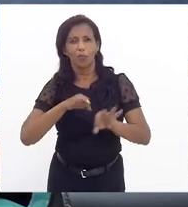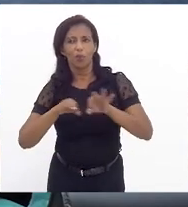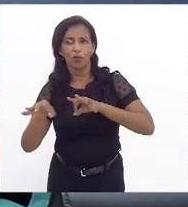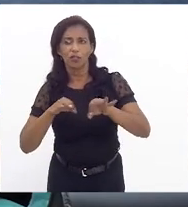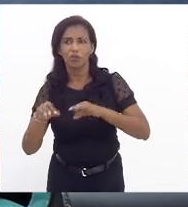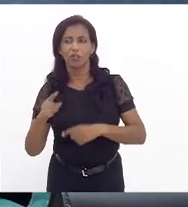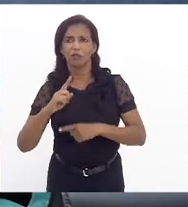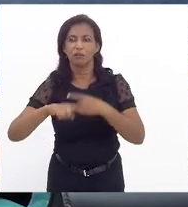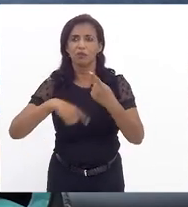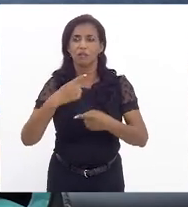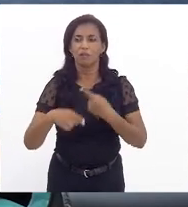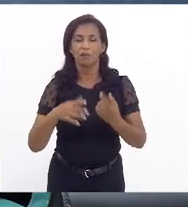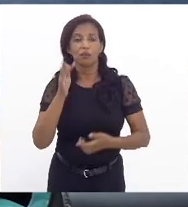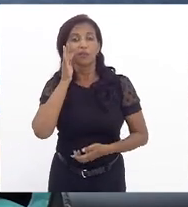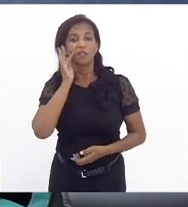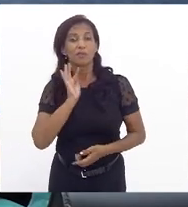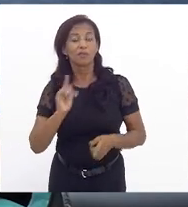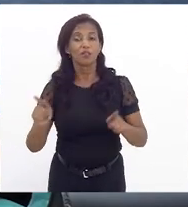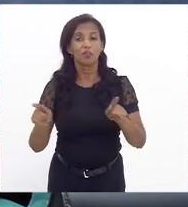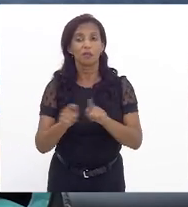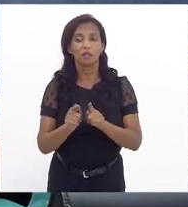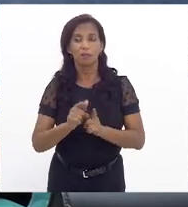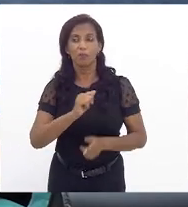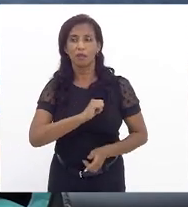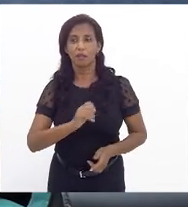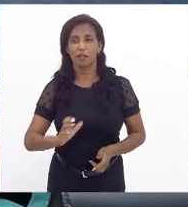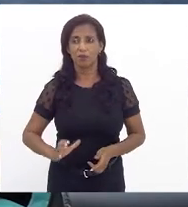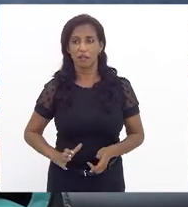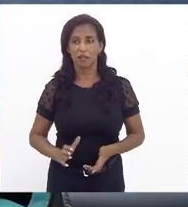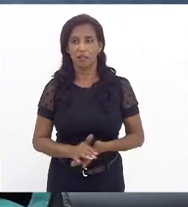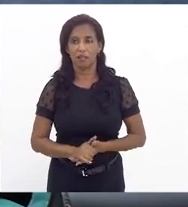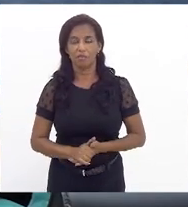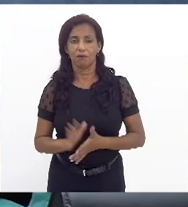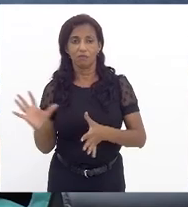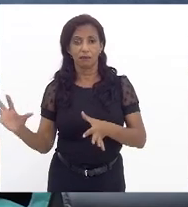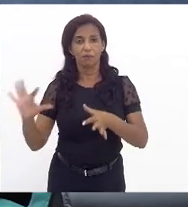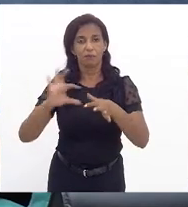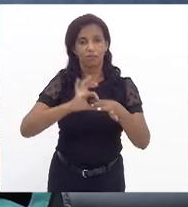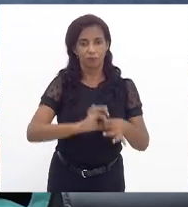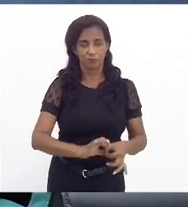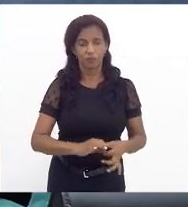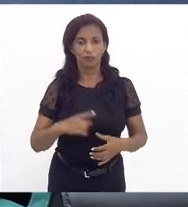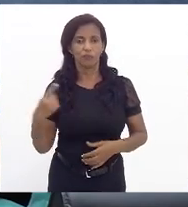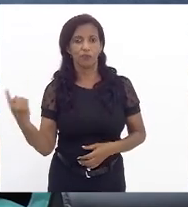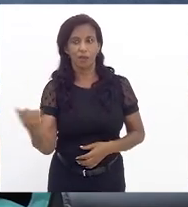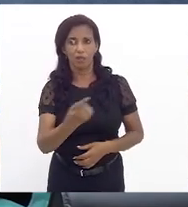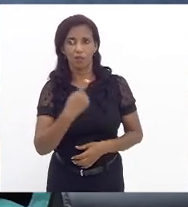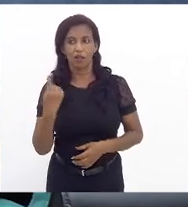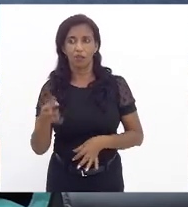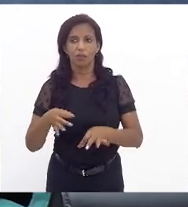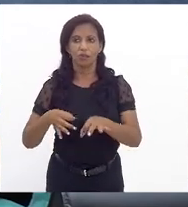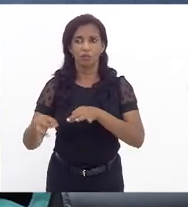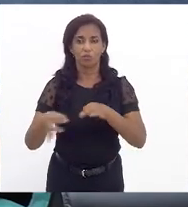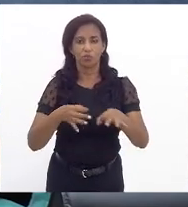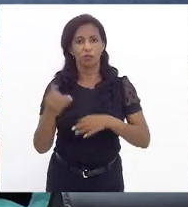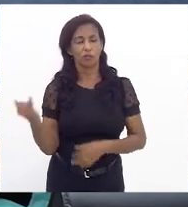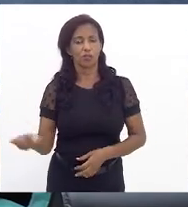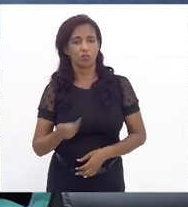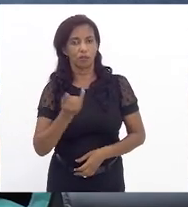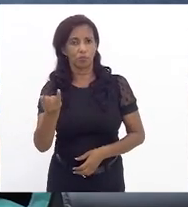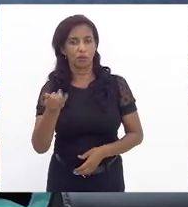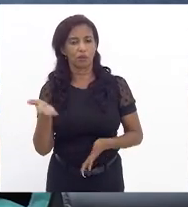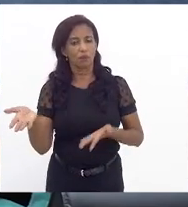depois o Serafini também, o André Siciliano se associou e nós temos um projeto importante